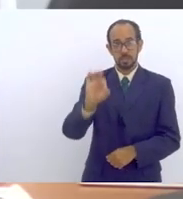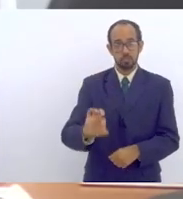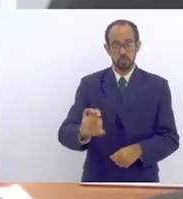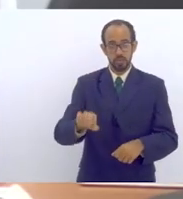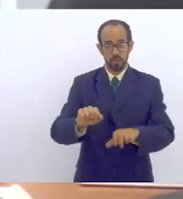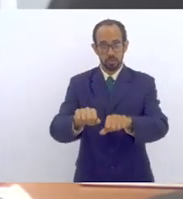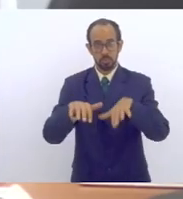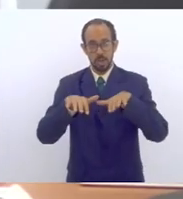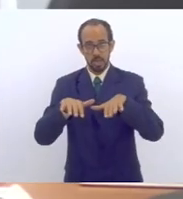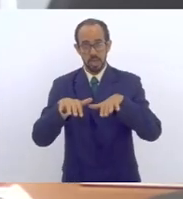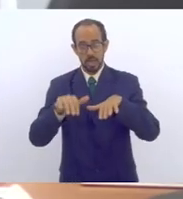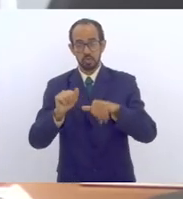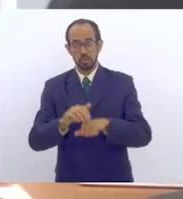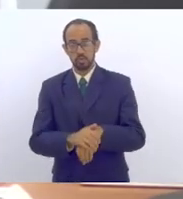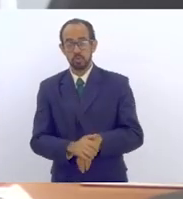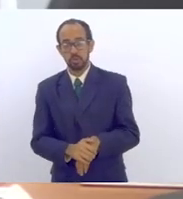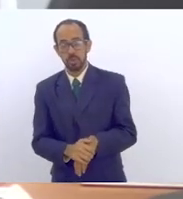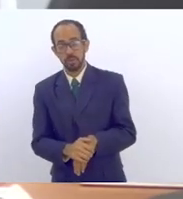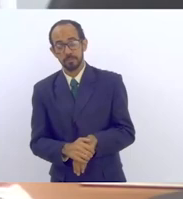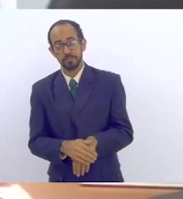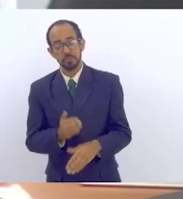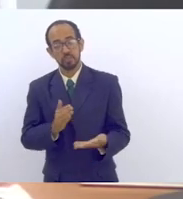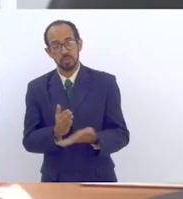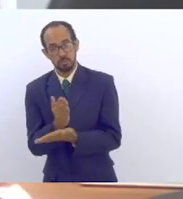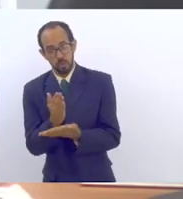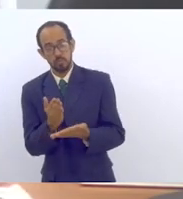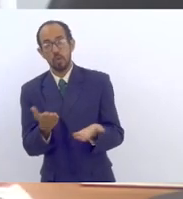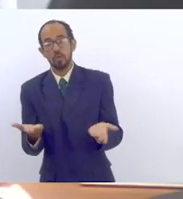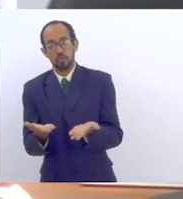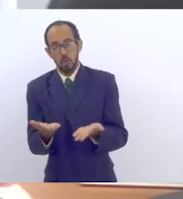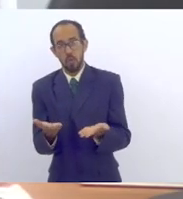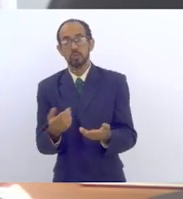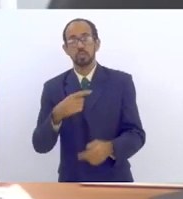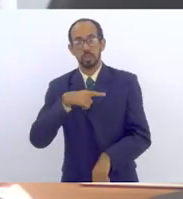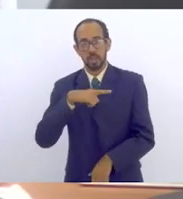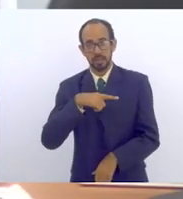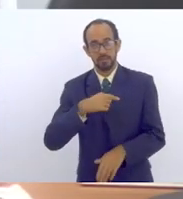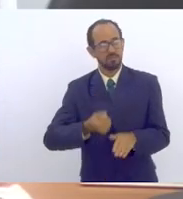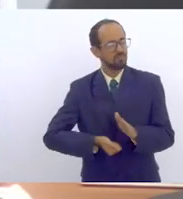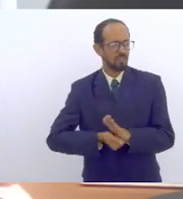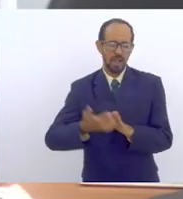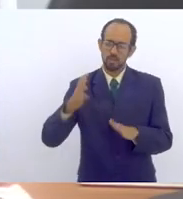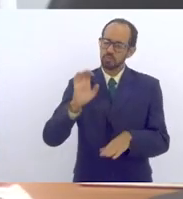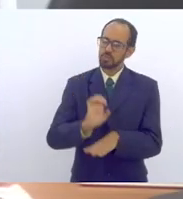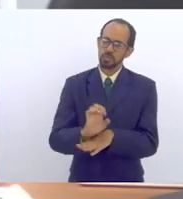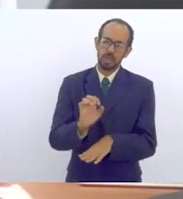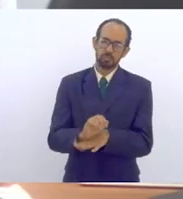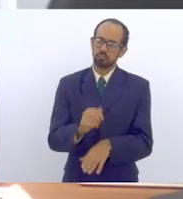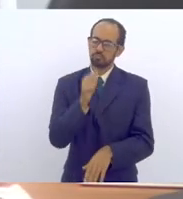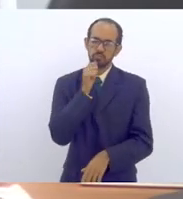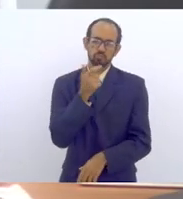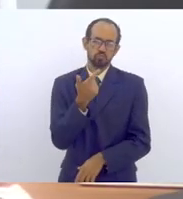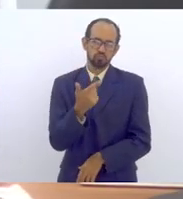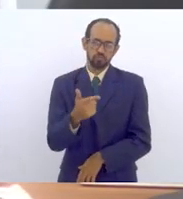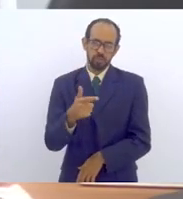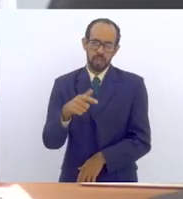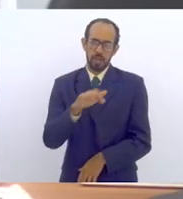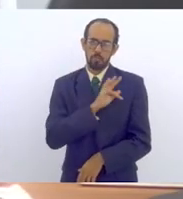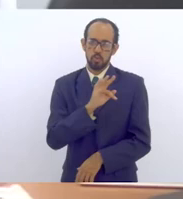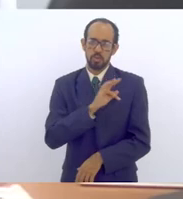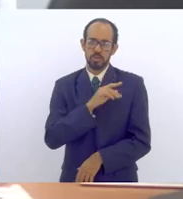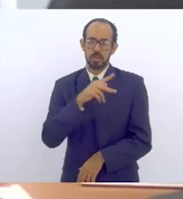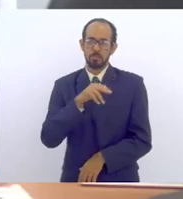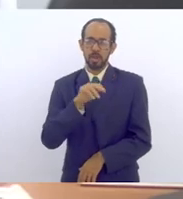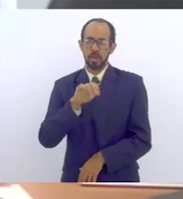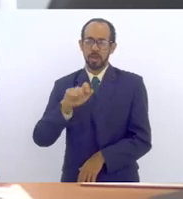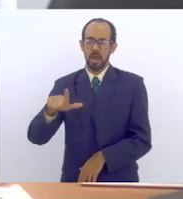mas aprovamos a polícia penal do Estado do Rio de Janeiro hoje ela Existe muitos estados brasileiros não tem a polícia penal que já era